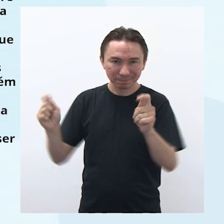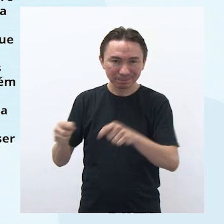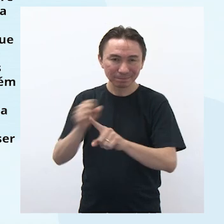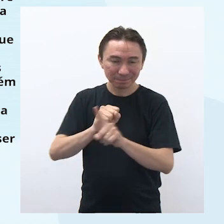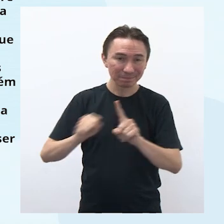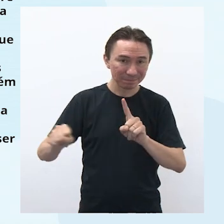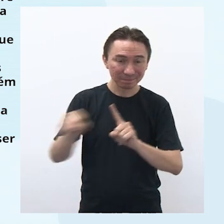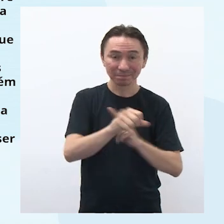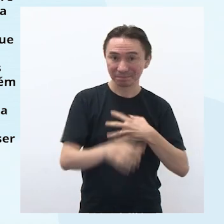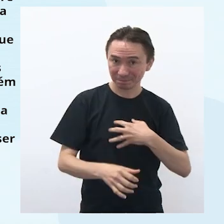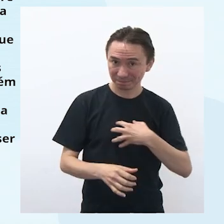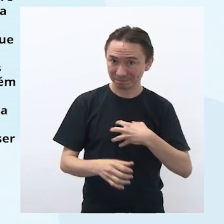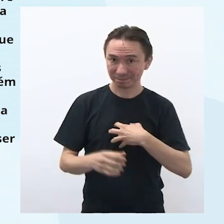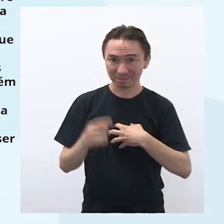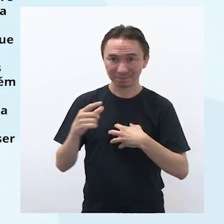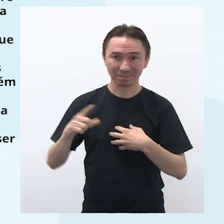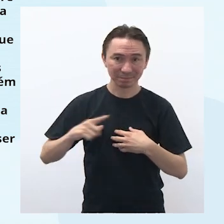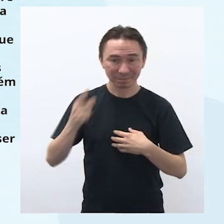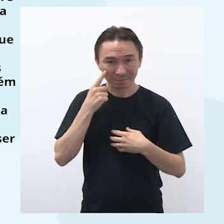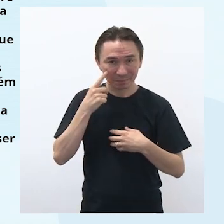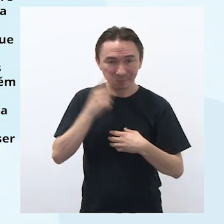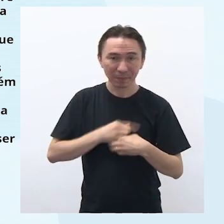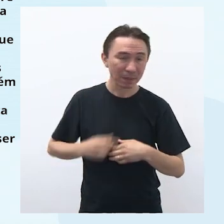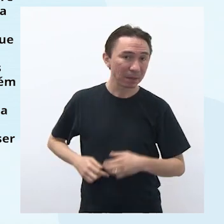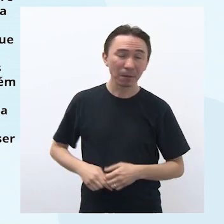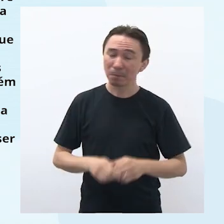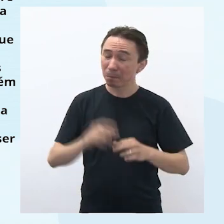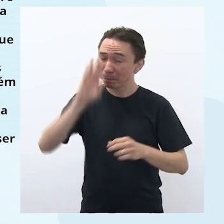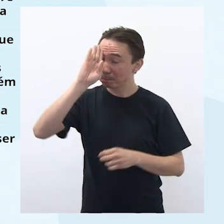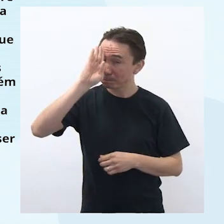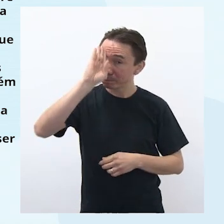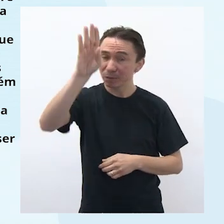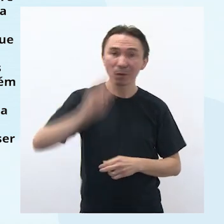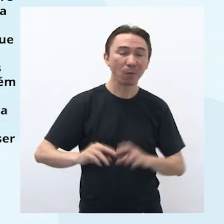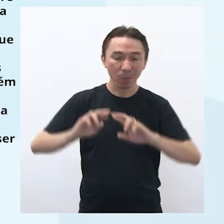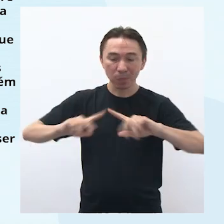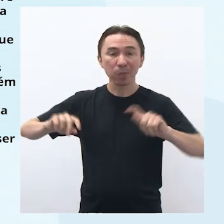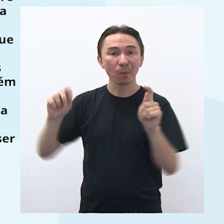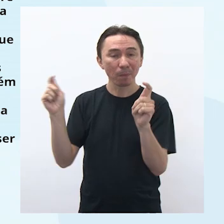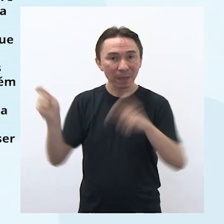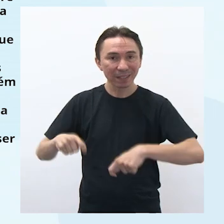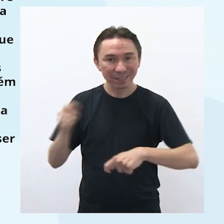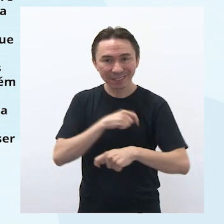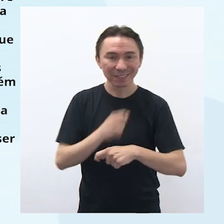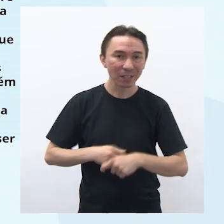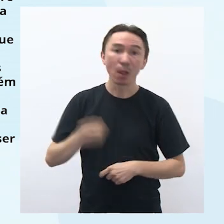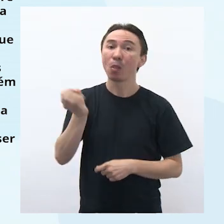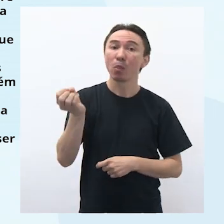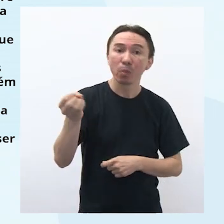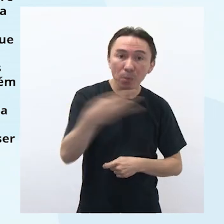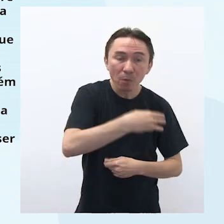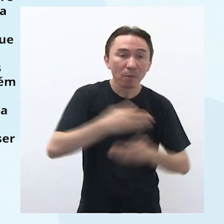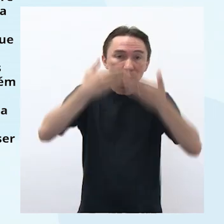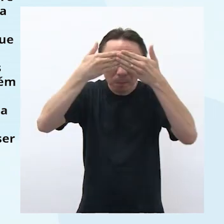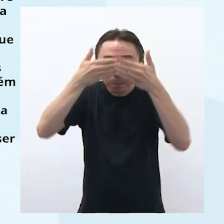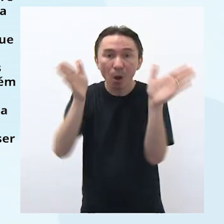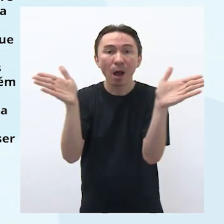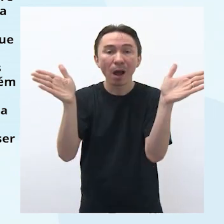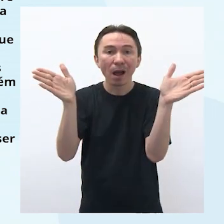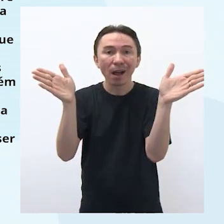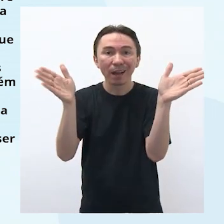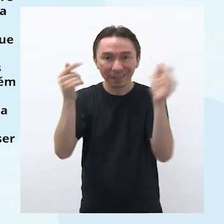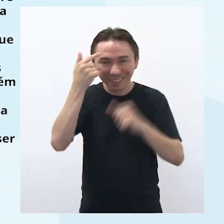da macrocompetência, abertura ao novo, a gente está ajudando o nosso estudante a